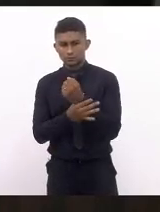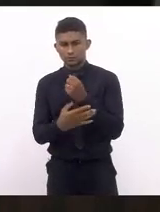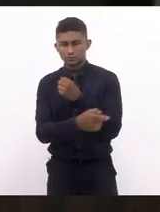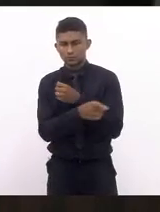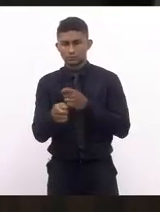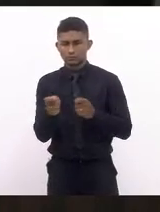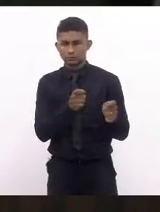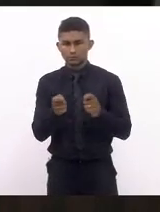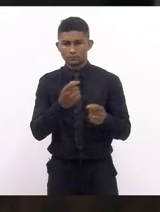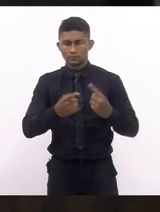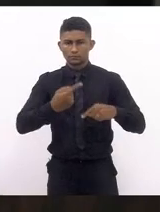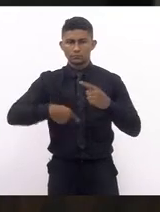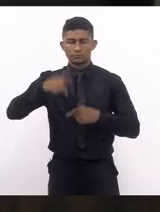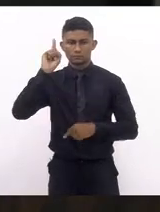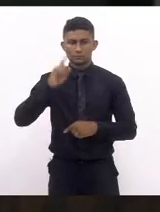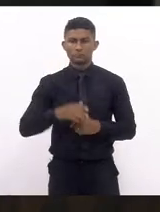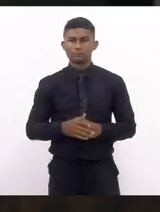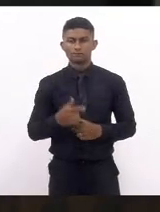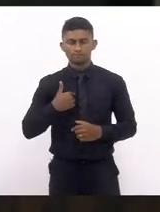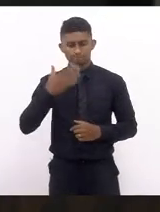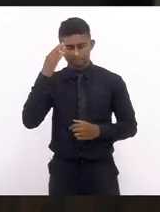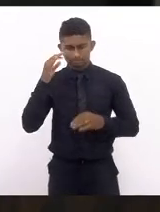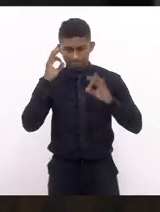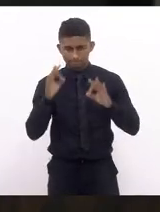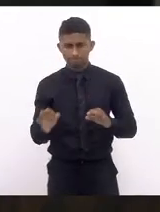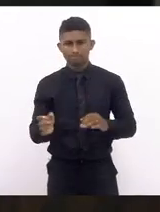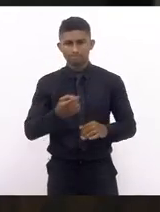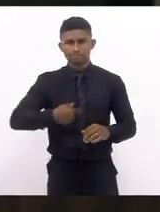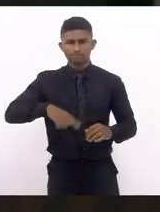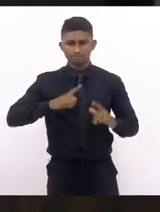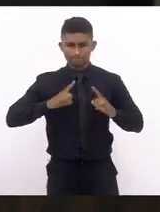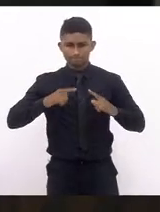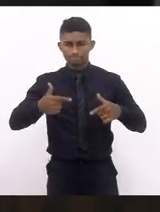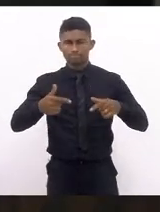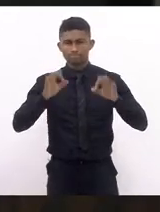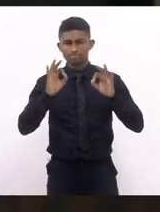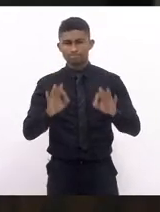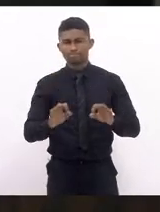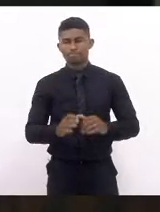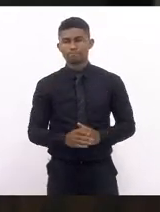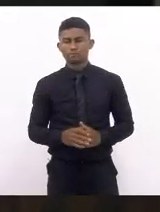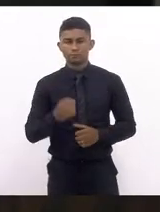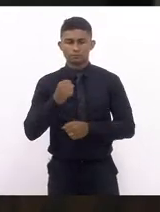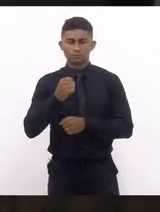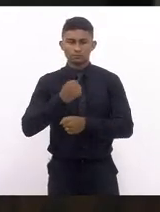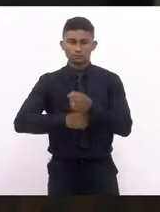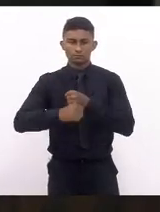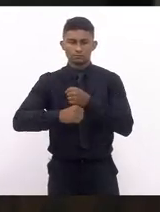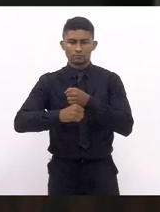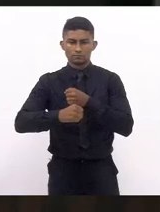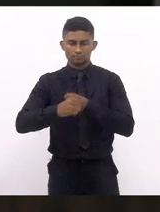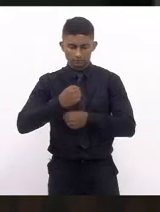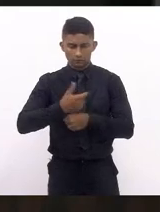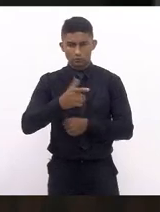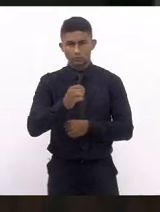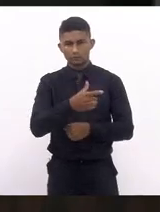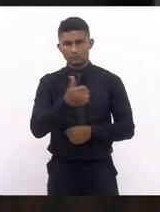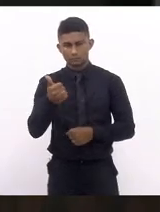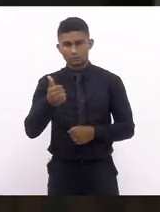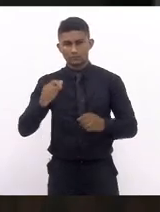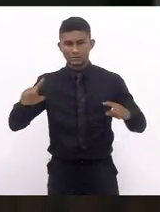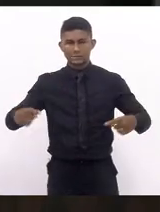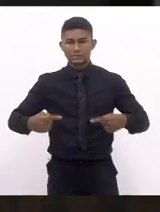econômico ao novo normal não tenho dúvidas que cumprimos com louvor nosso papel o ano de 2011 foi tão